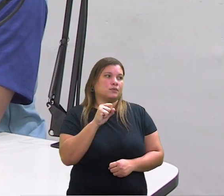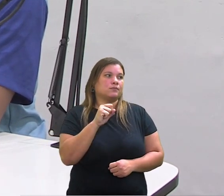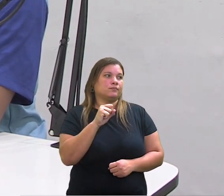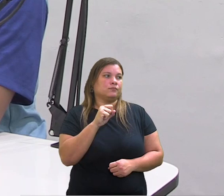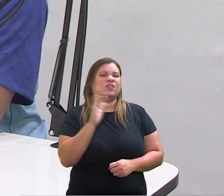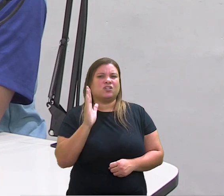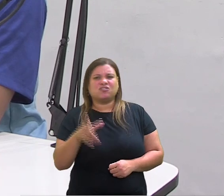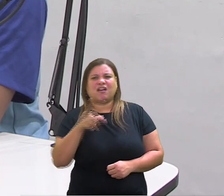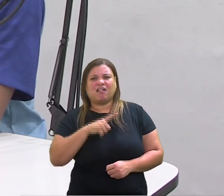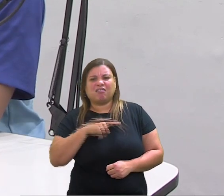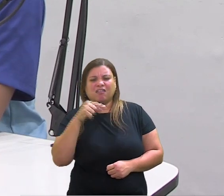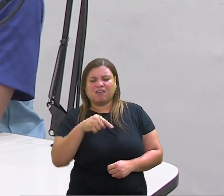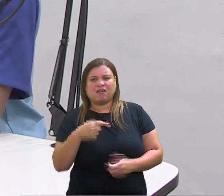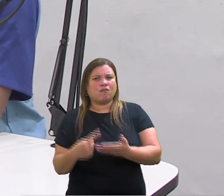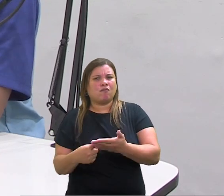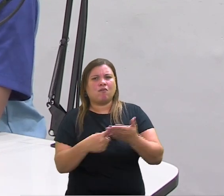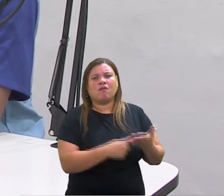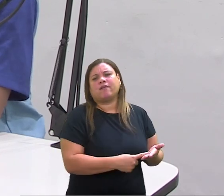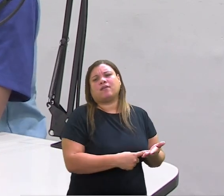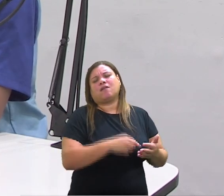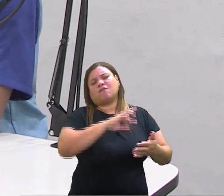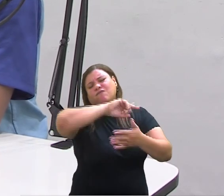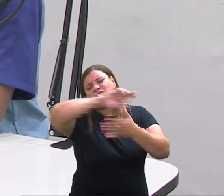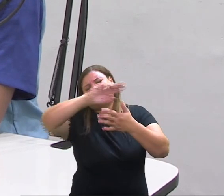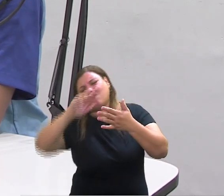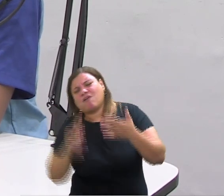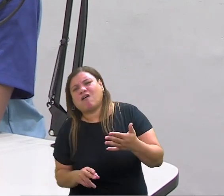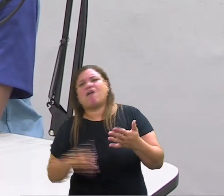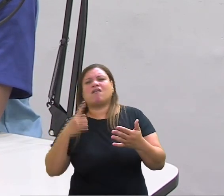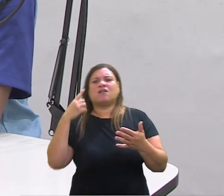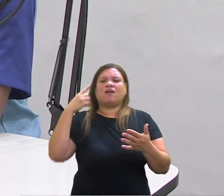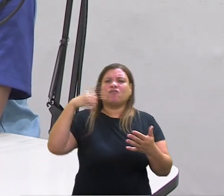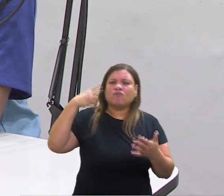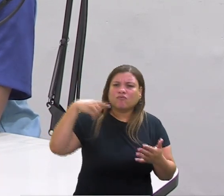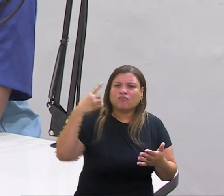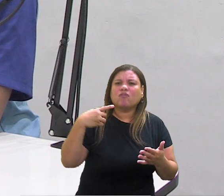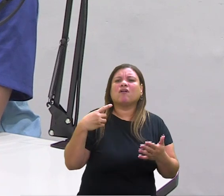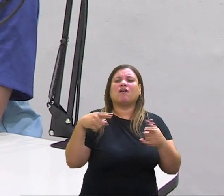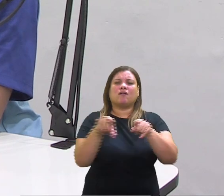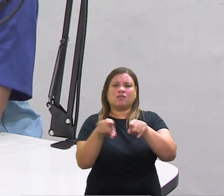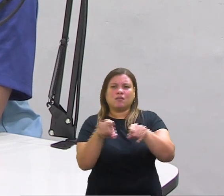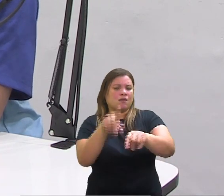leis, psicólogos, psicopedagogo. Então, é um assunto que vai ser